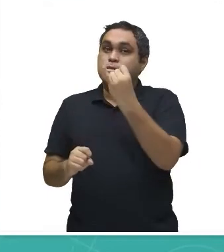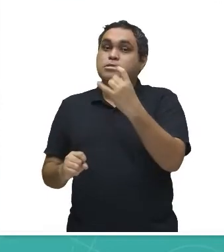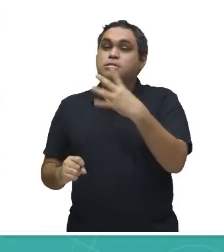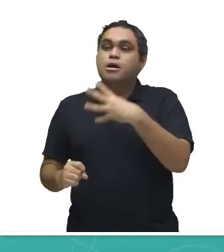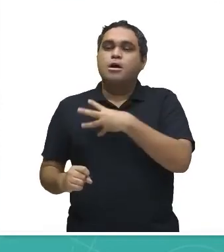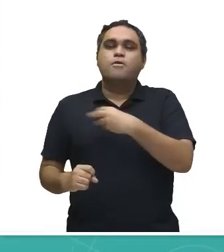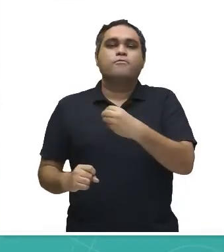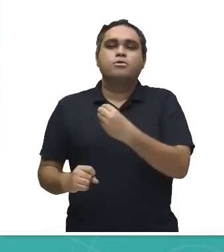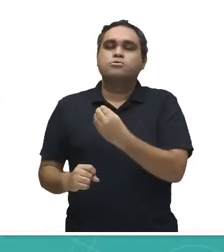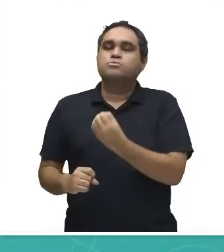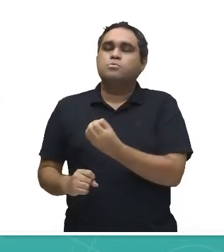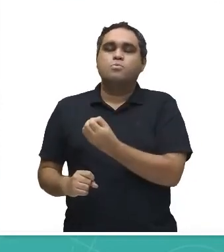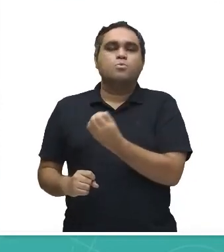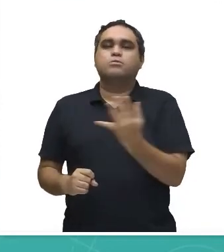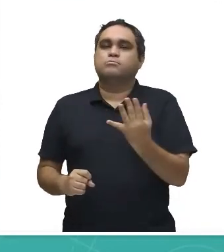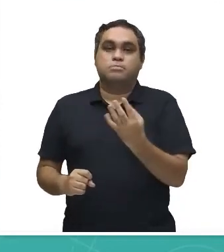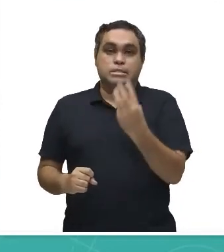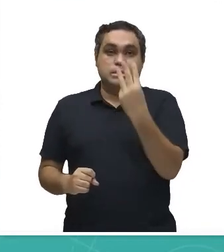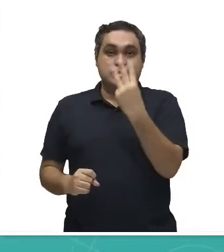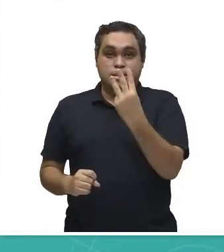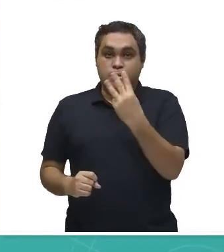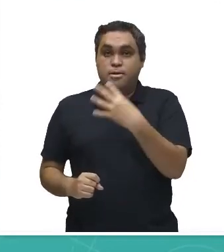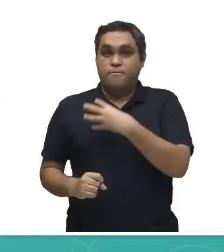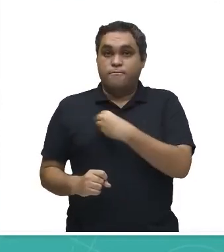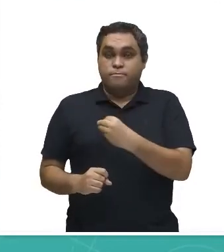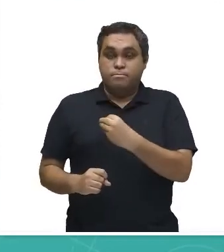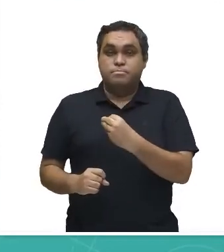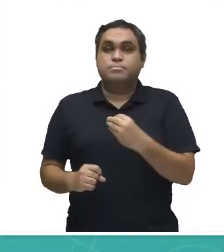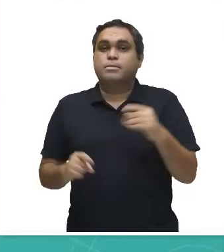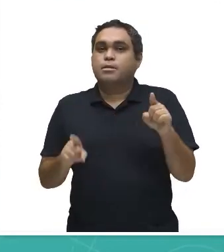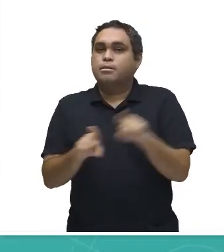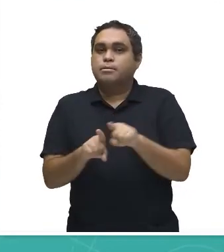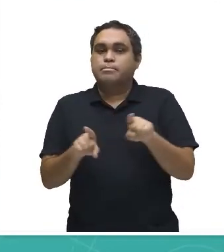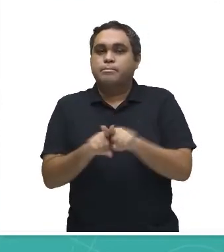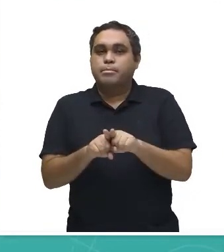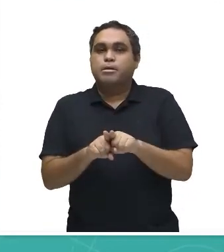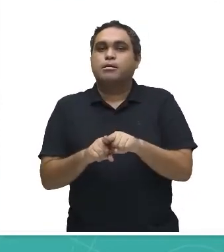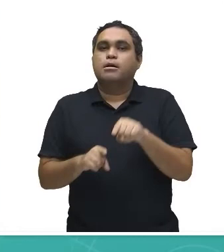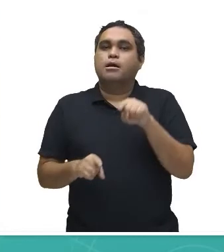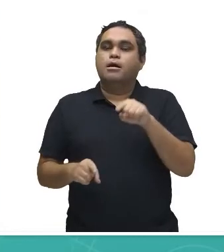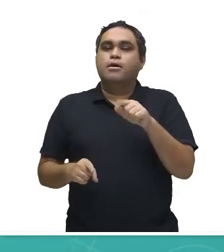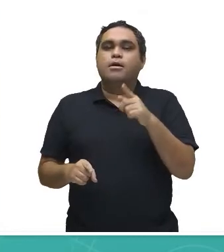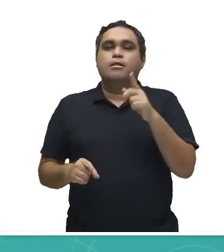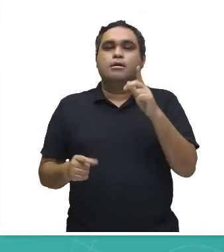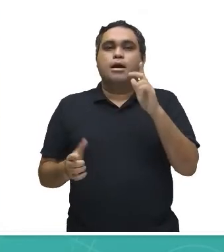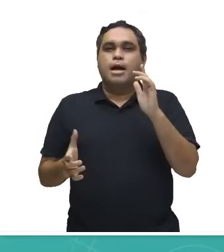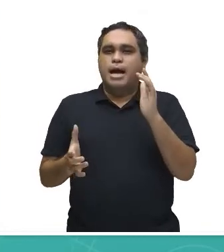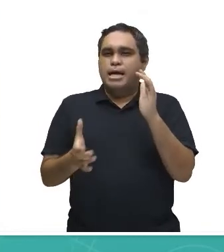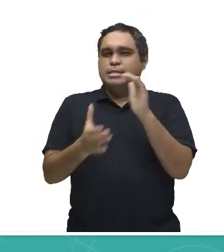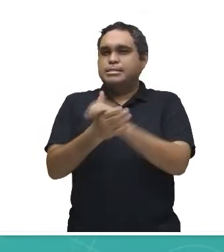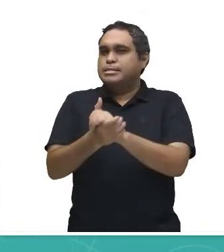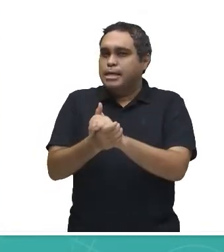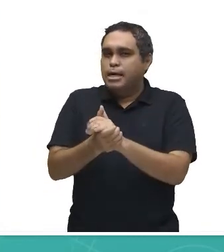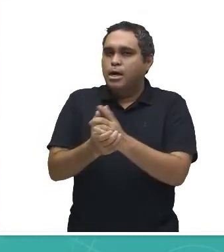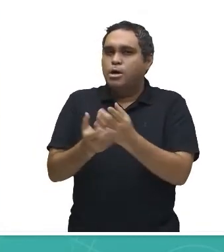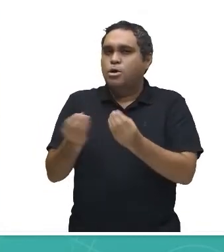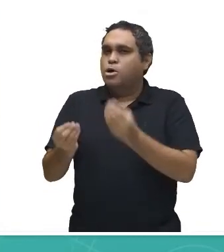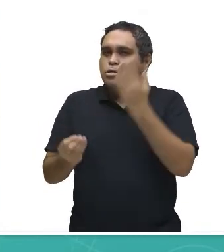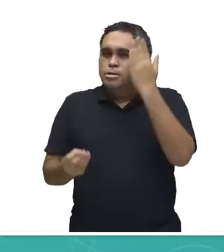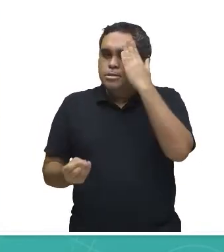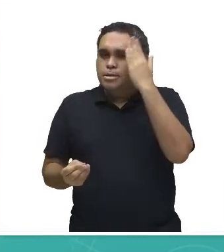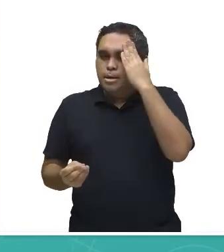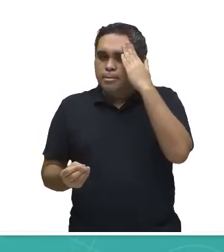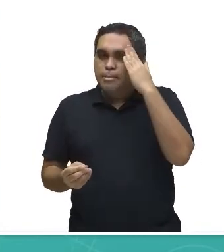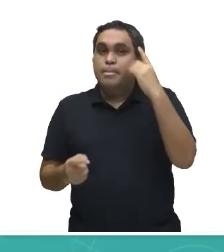essa fala de 3 filhos e ser casada é justamente porque Dom Pedro, ele faz uma memória